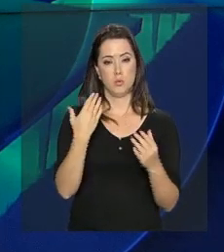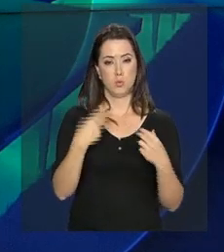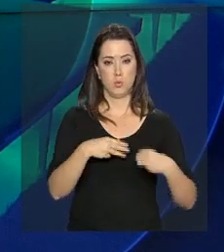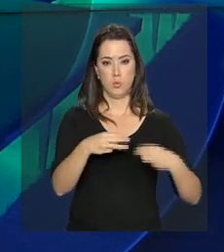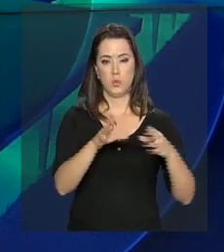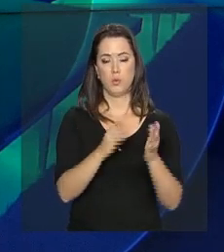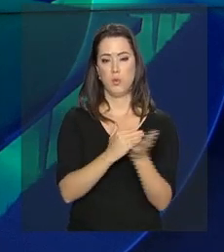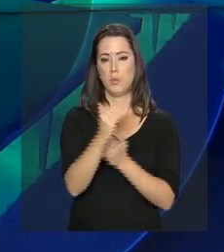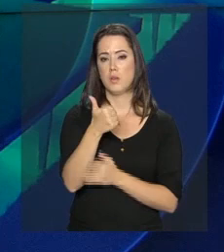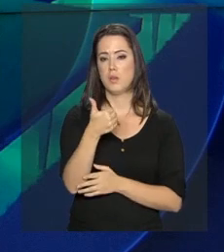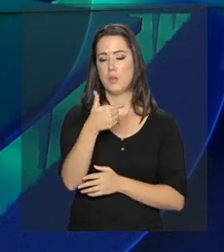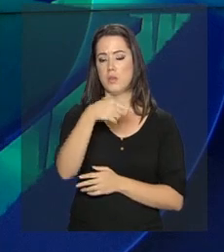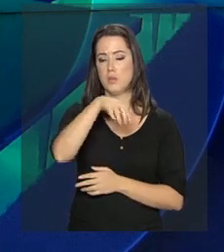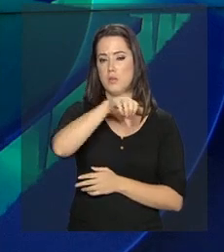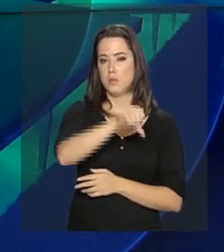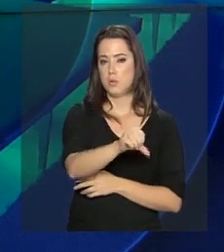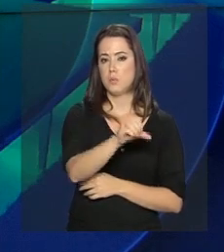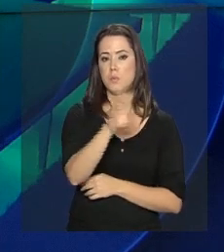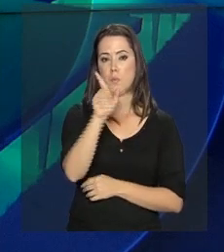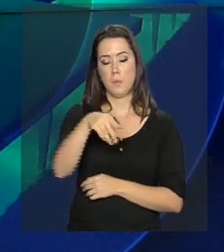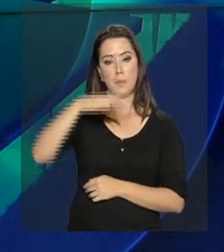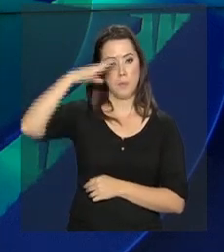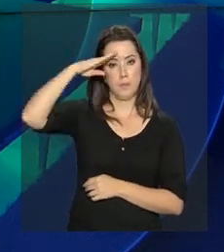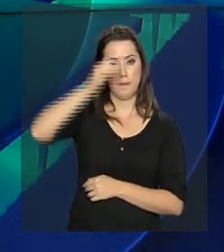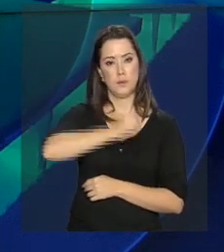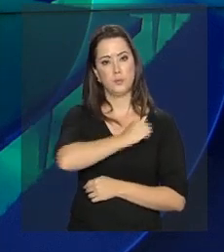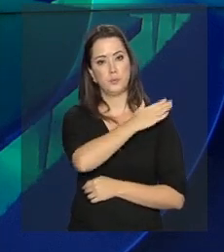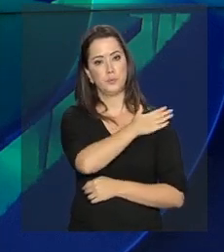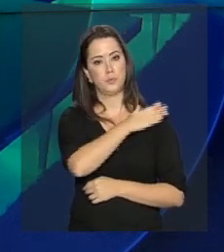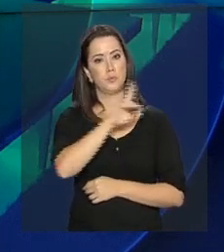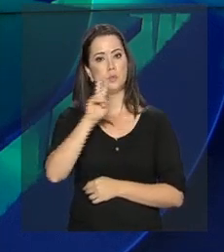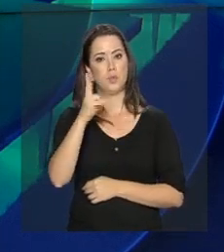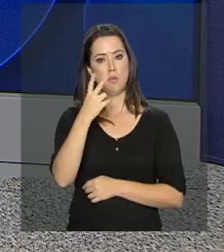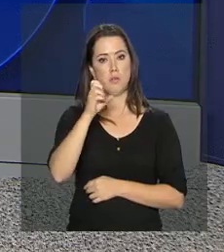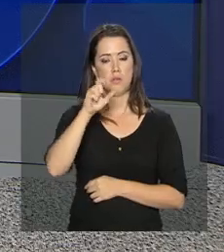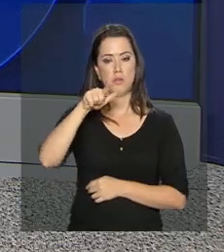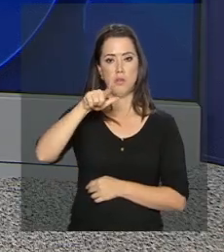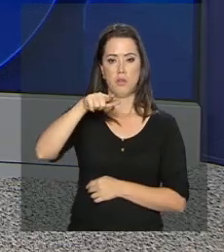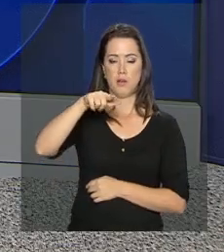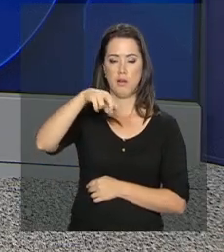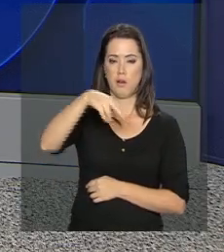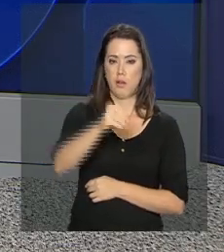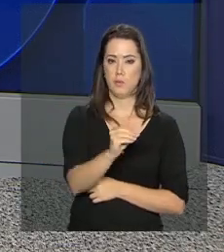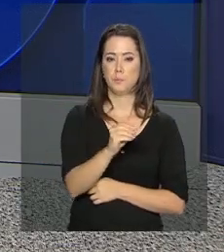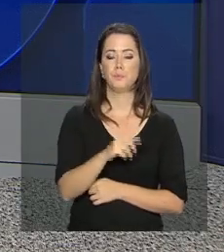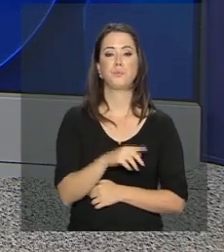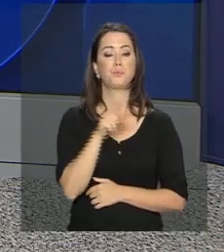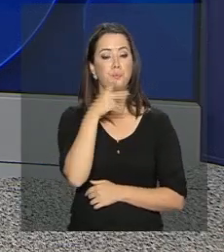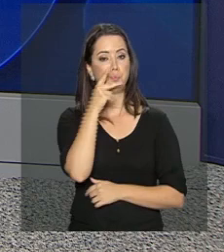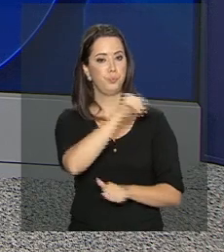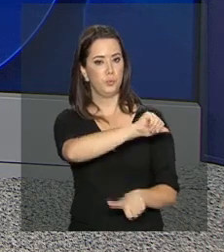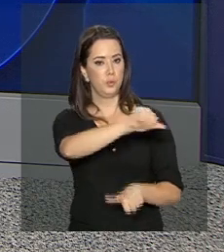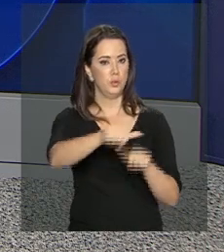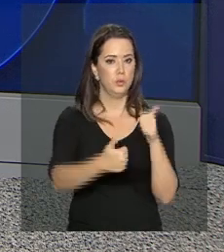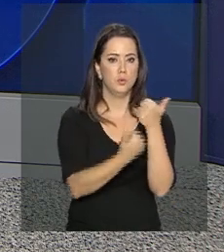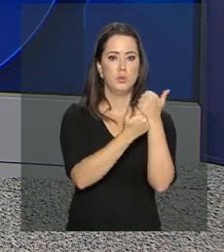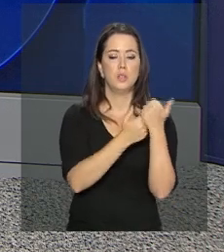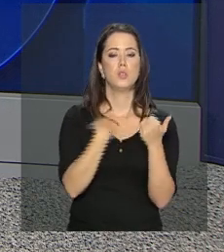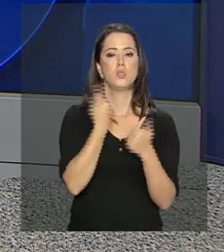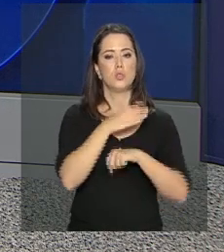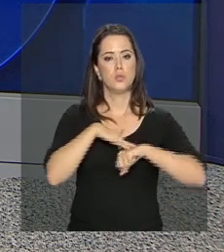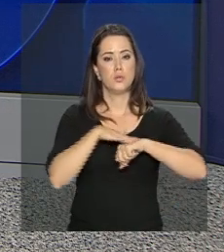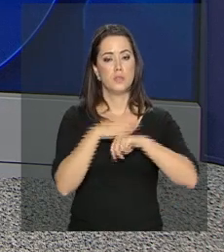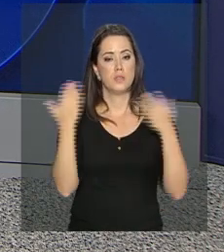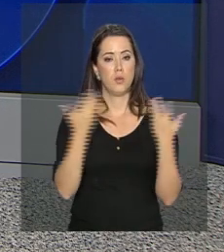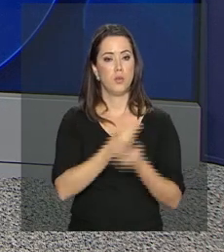partir de 1º de janeiro é o general de exército augusto heleno e é sobre transição de governo que a gente conversa agora